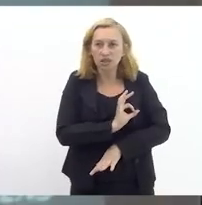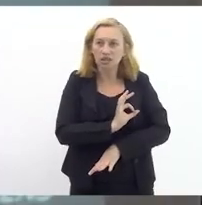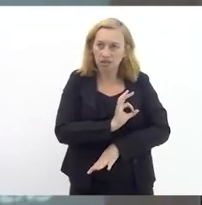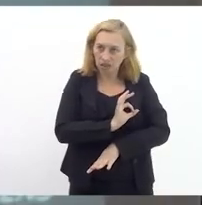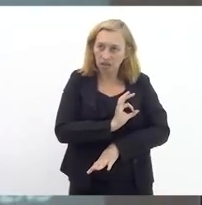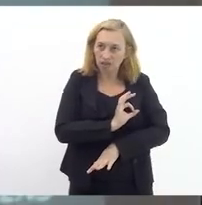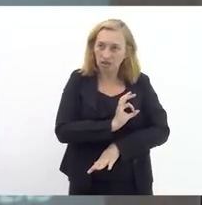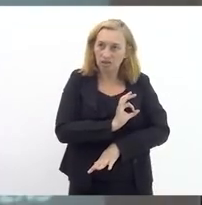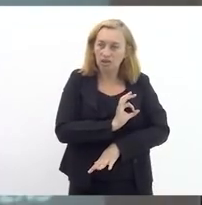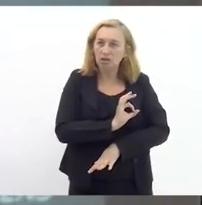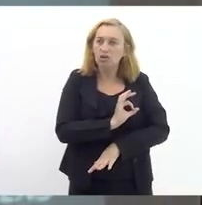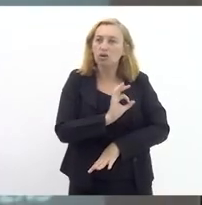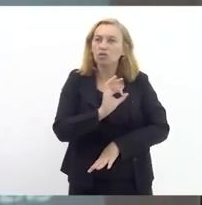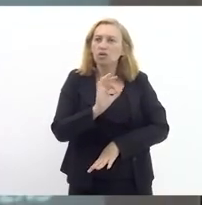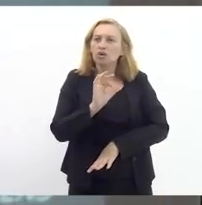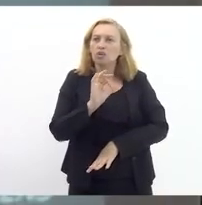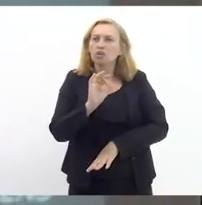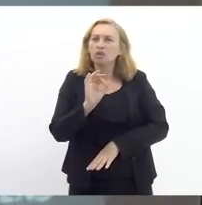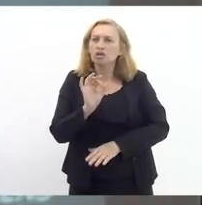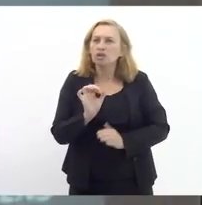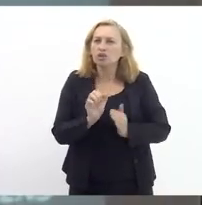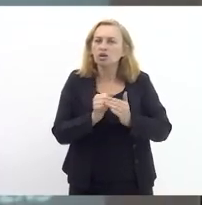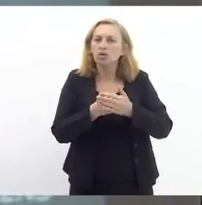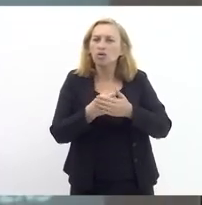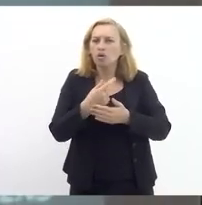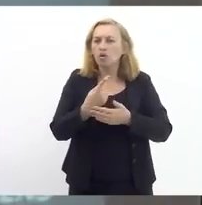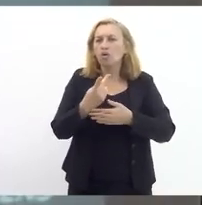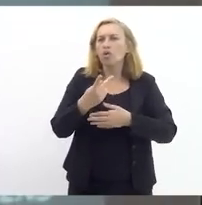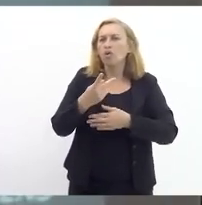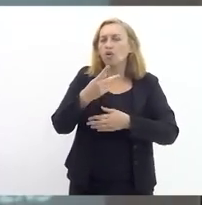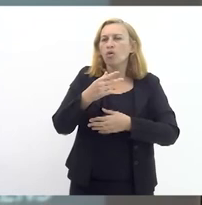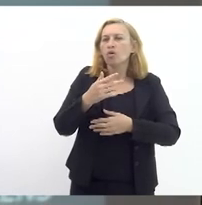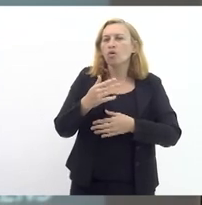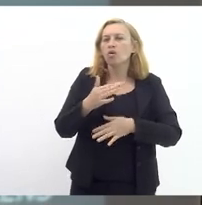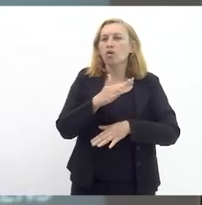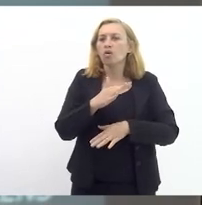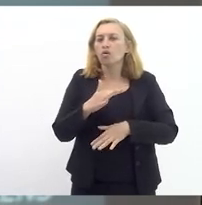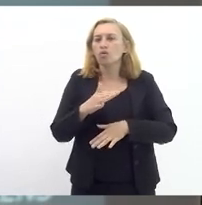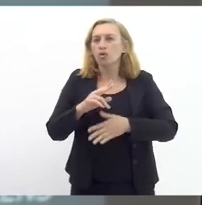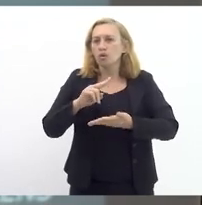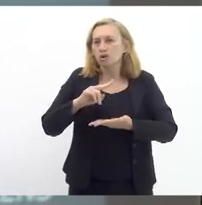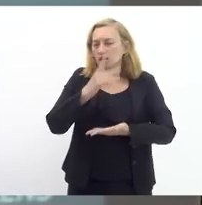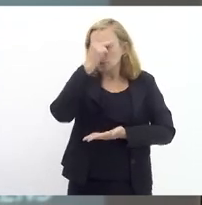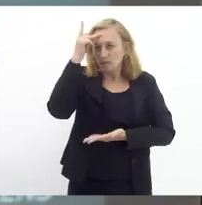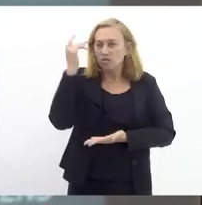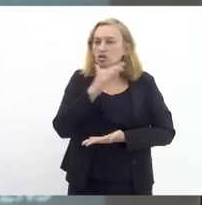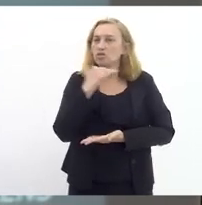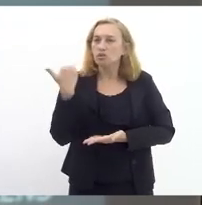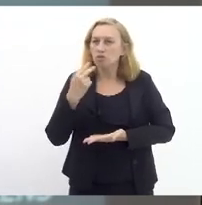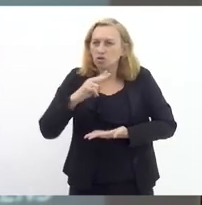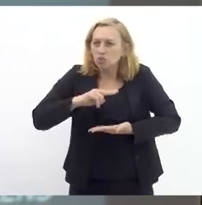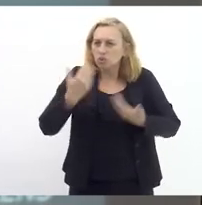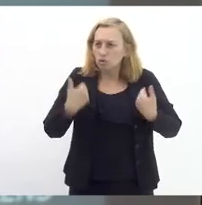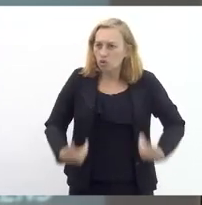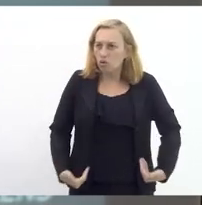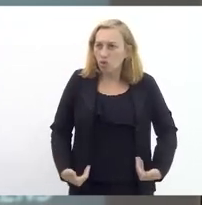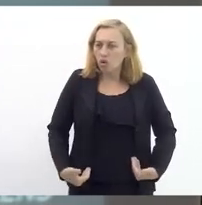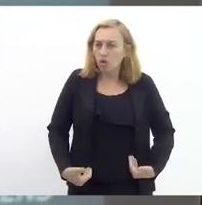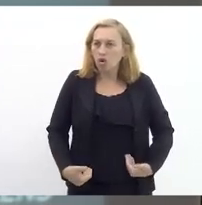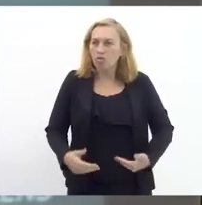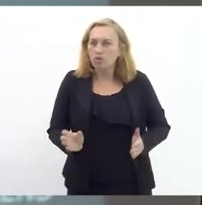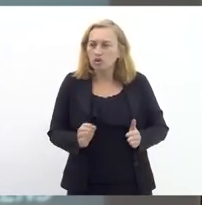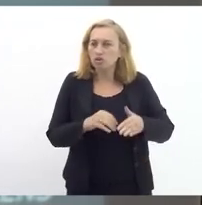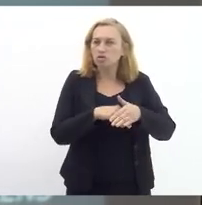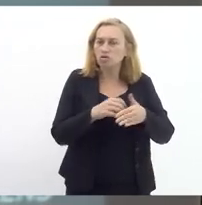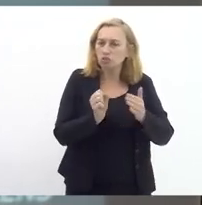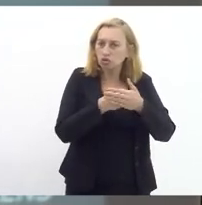mistifica corpos de pessoas que são mortas pela negligência dessa empresa e que nunca foi apurado e que precisa ser apurado. Né? Para finalizar,